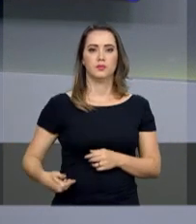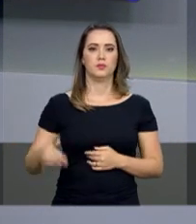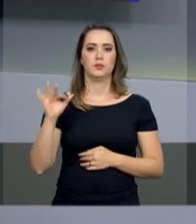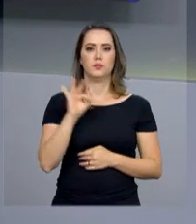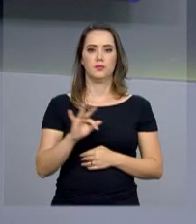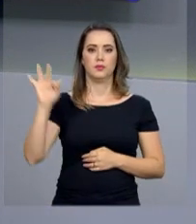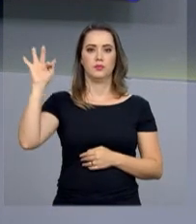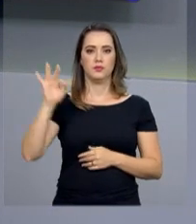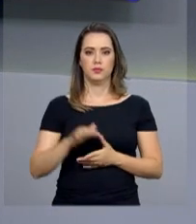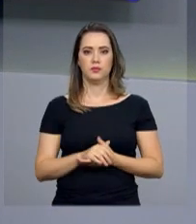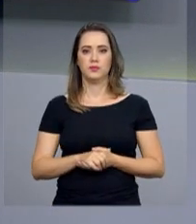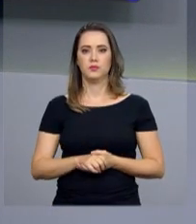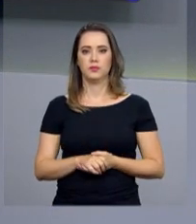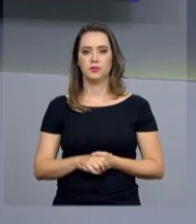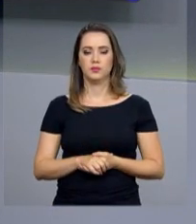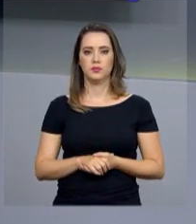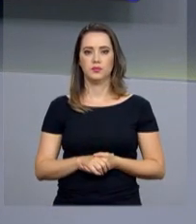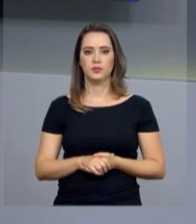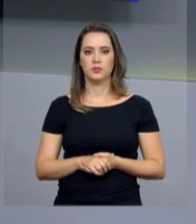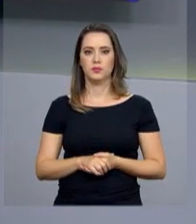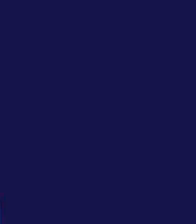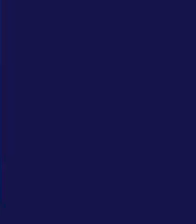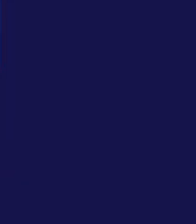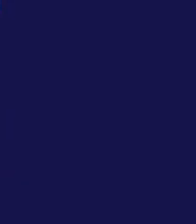NBR, a TV do Governo Federal.